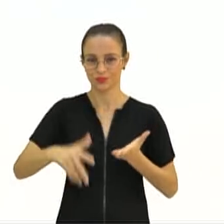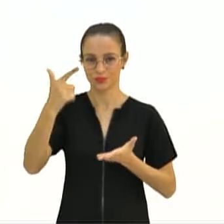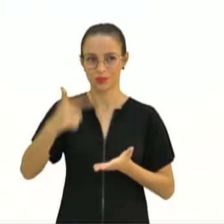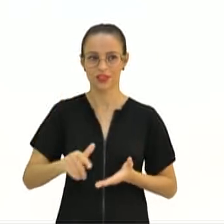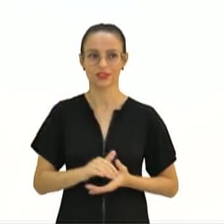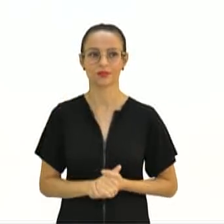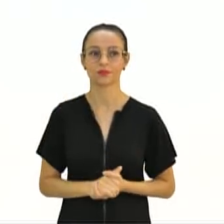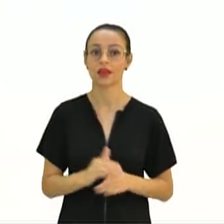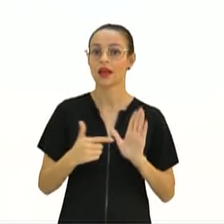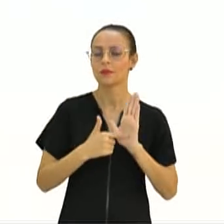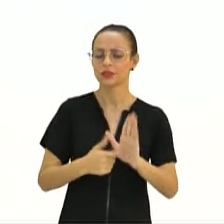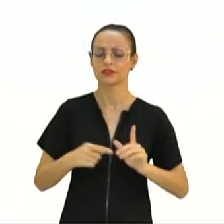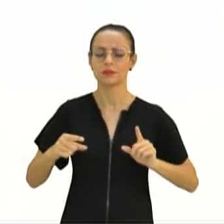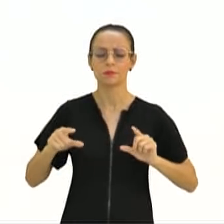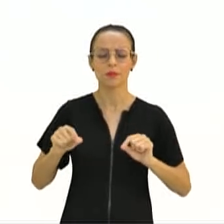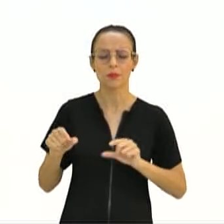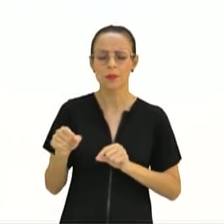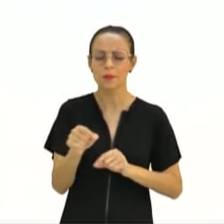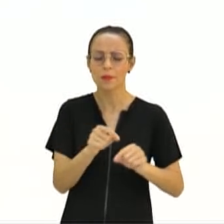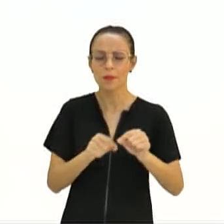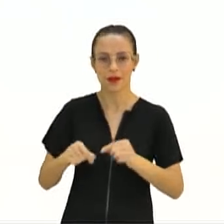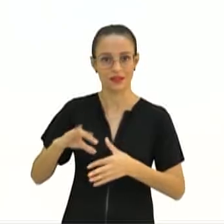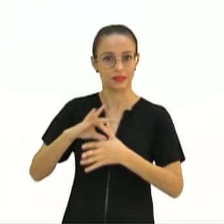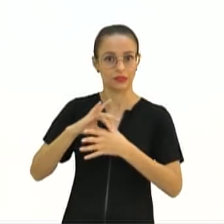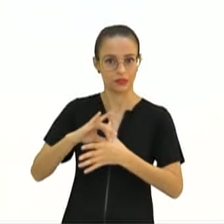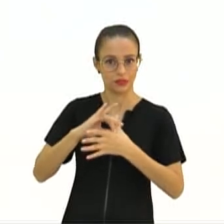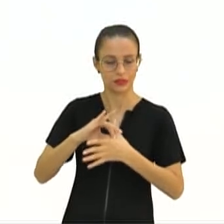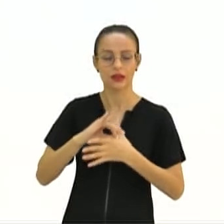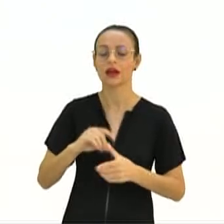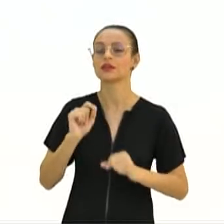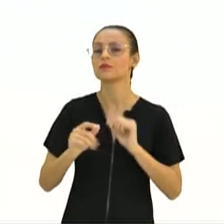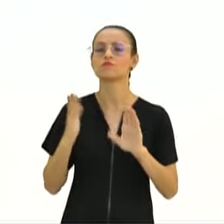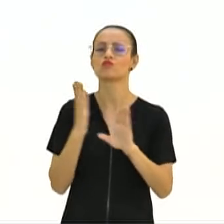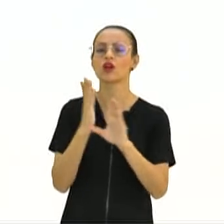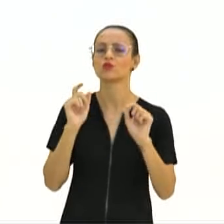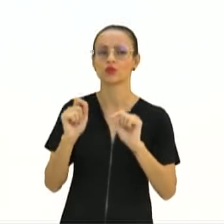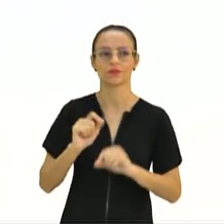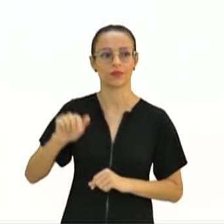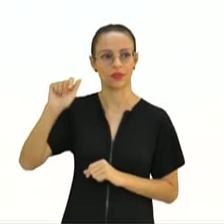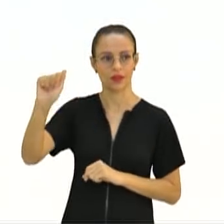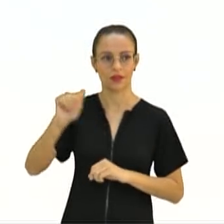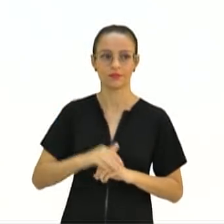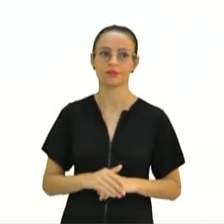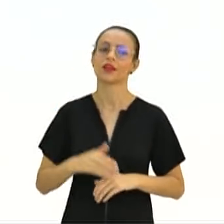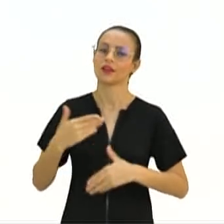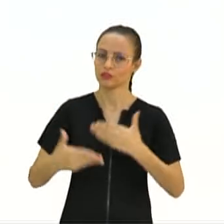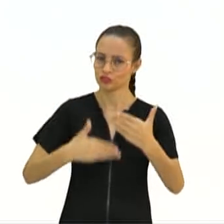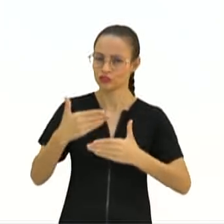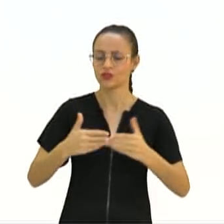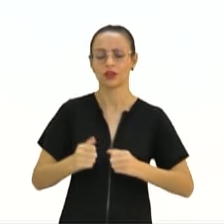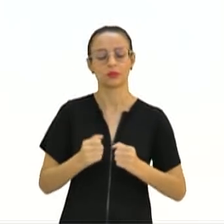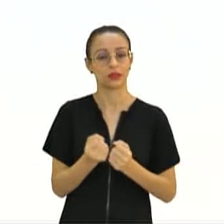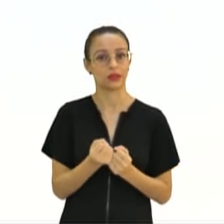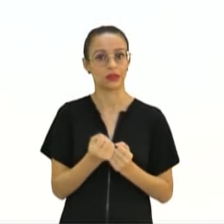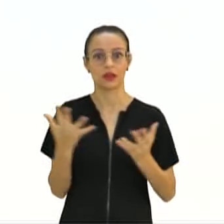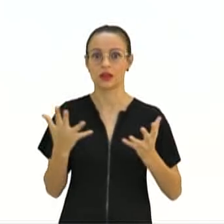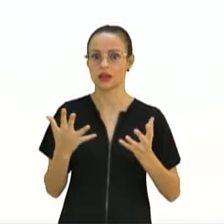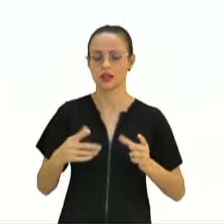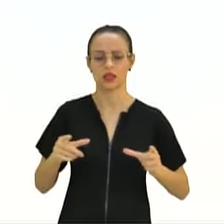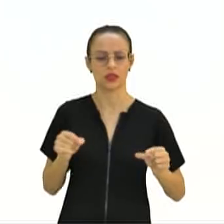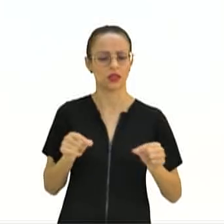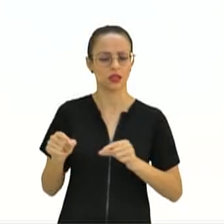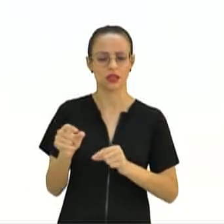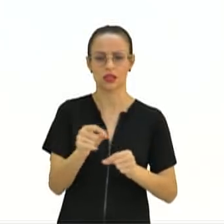O aparecimento de larvas na carne em putrefação se deve, letra A, ao desenvolvimento de grande quantidade